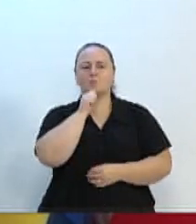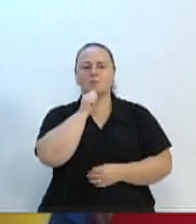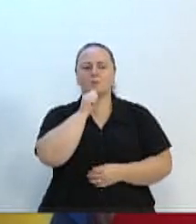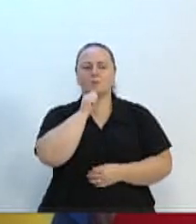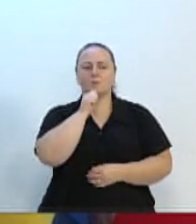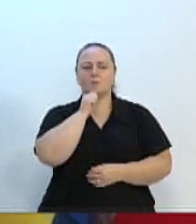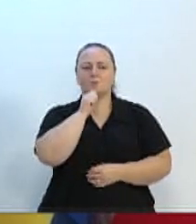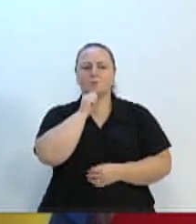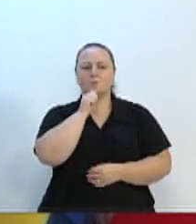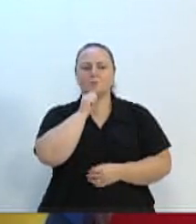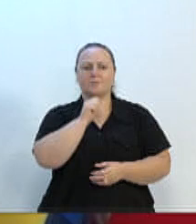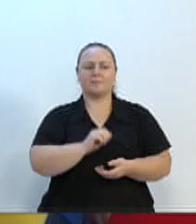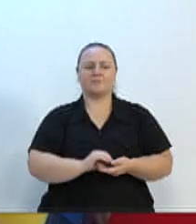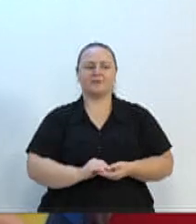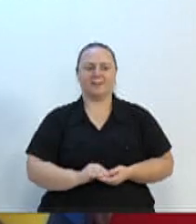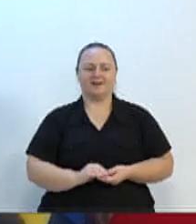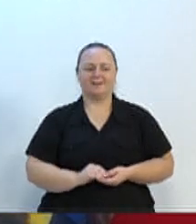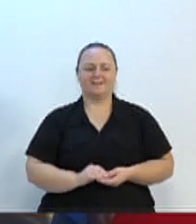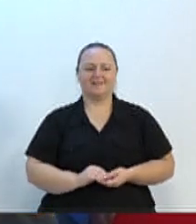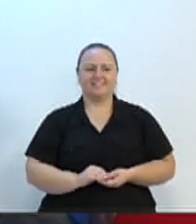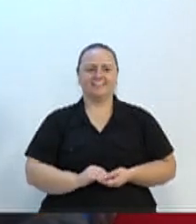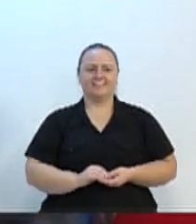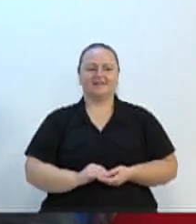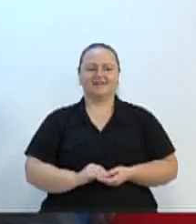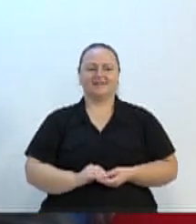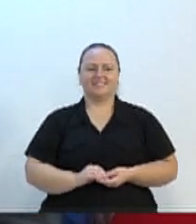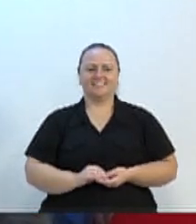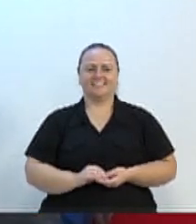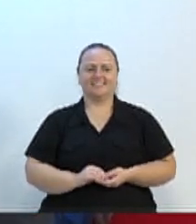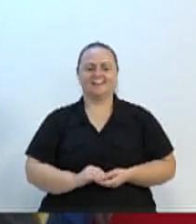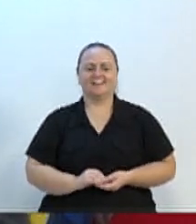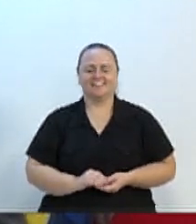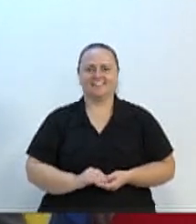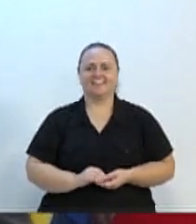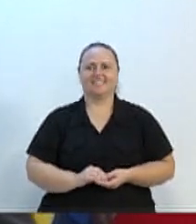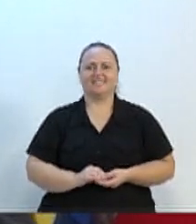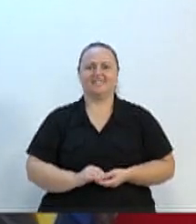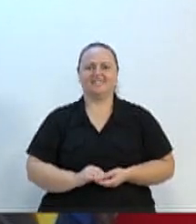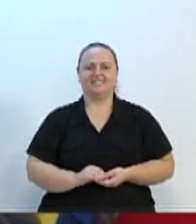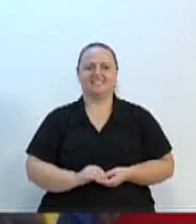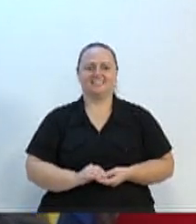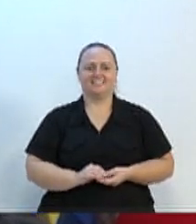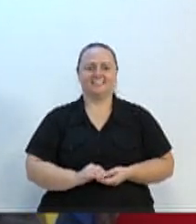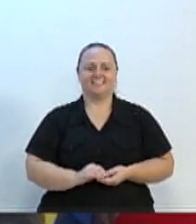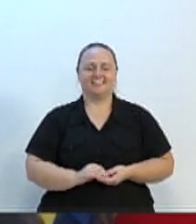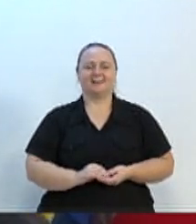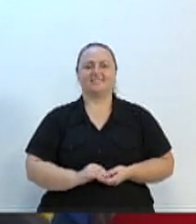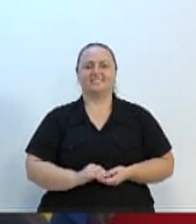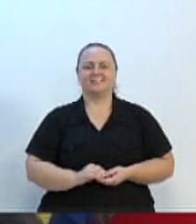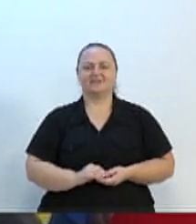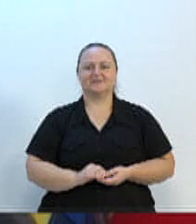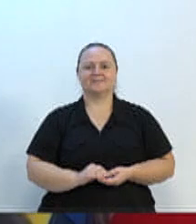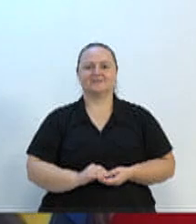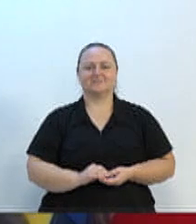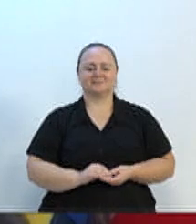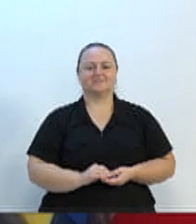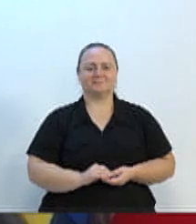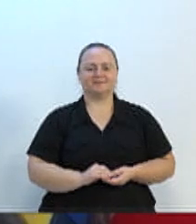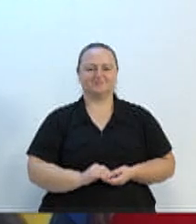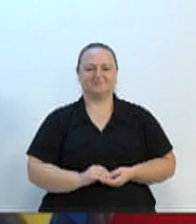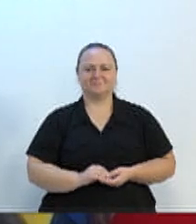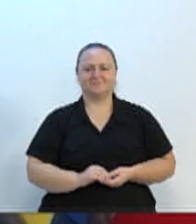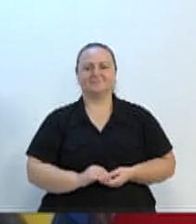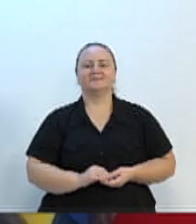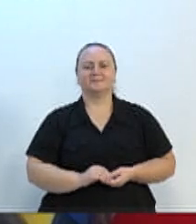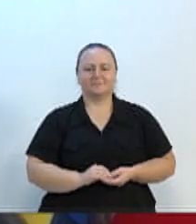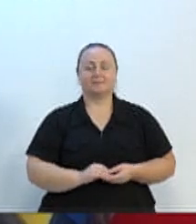Colegas que compõem o parlamento, a senhora e o senhor que nos acompanham em seus lares. Por falar em